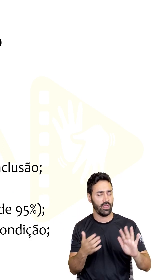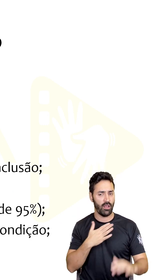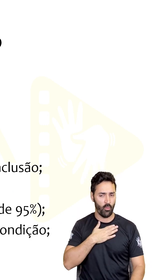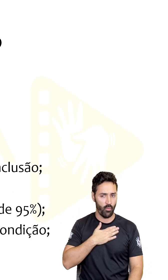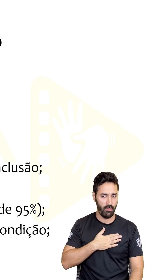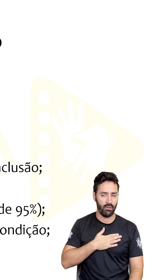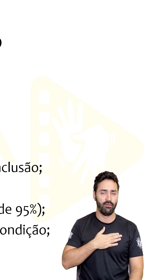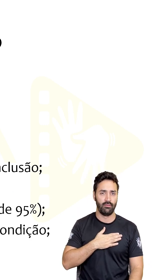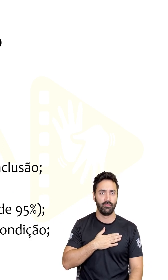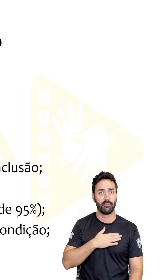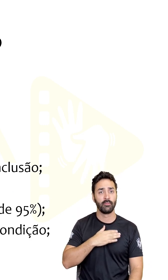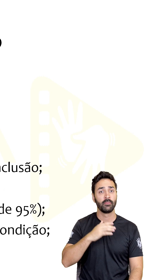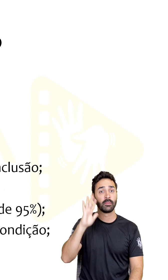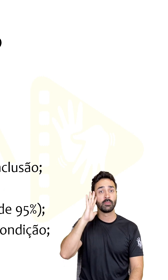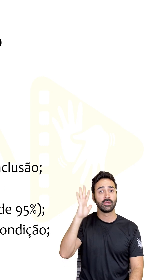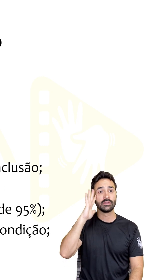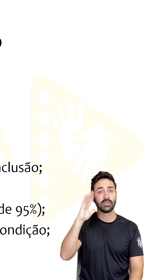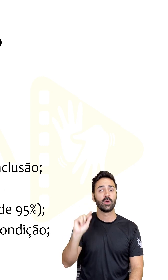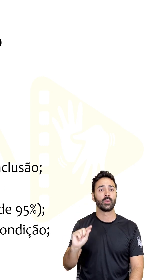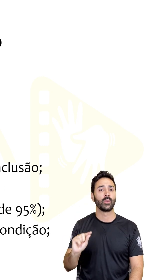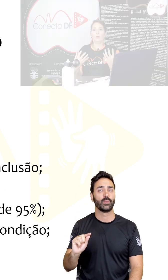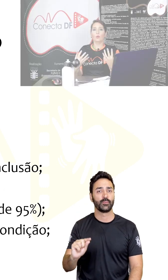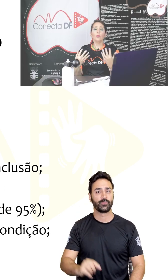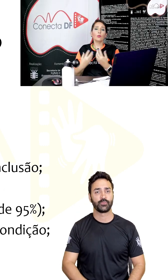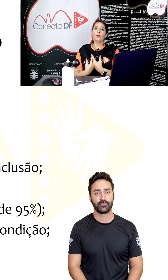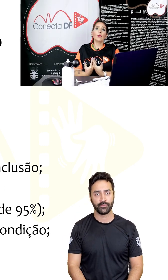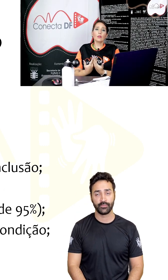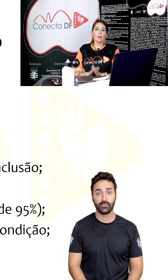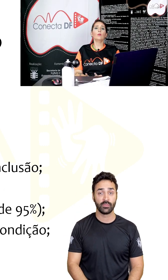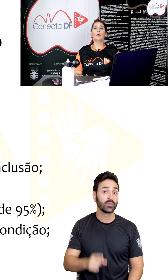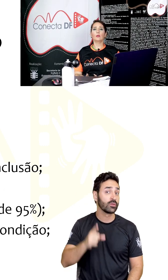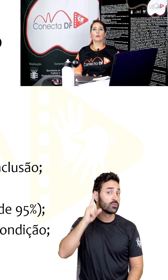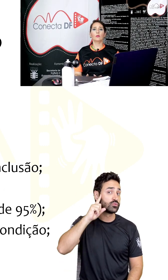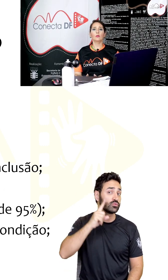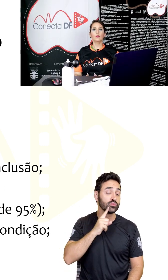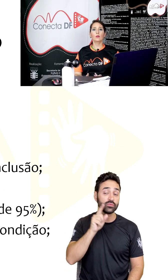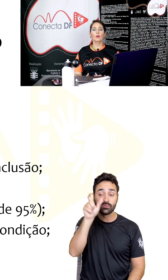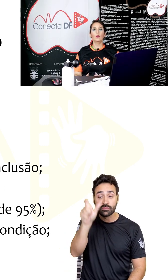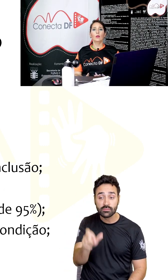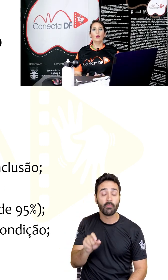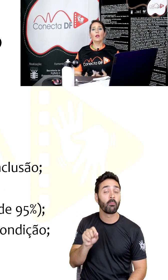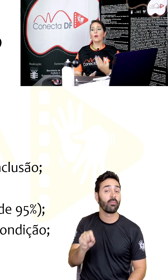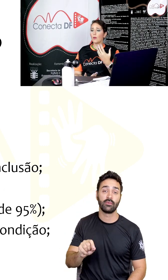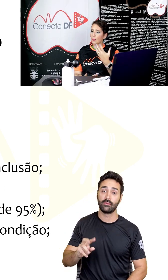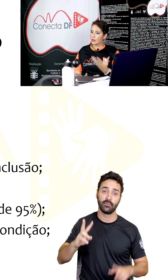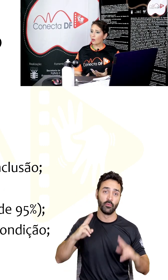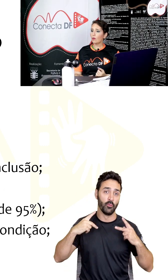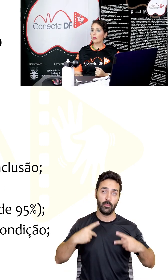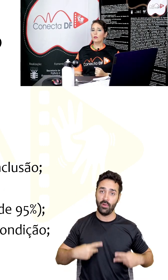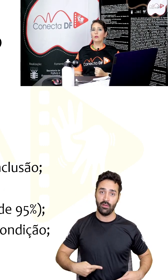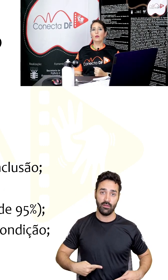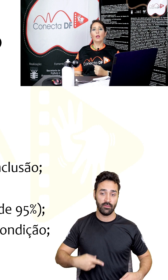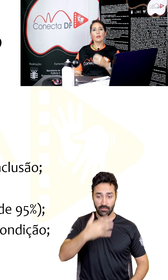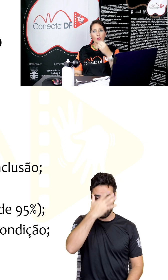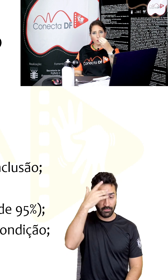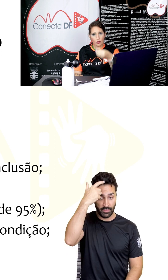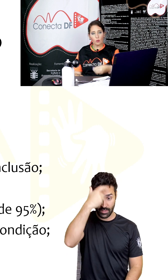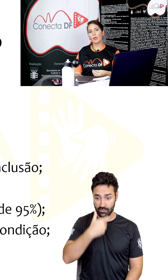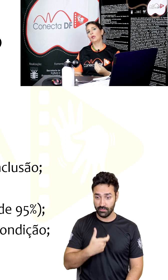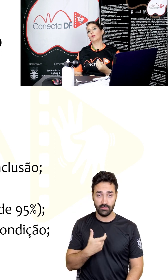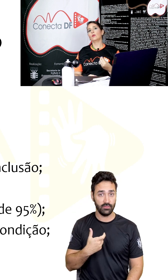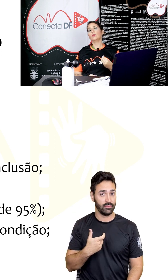pensar que, antes de mais nada, o surdo ele é um ser humano. Ele é uma pessoa, ele